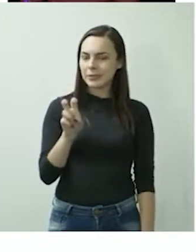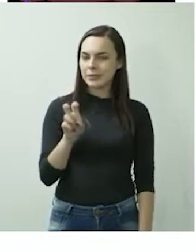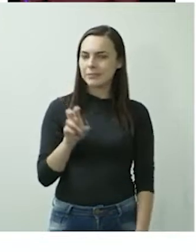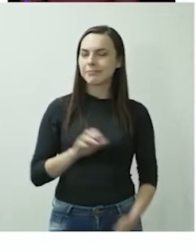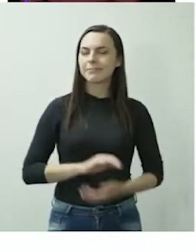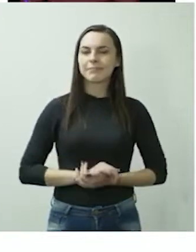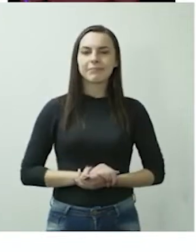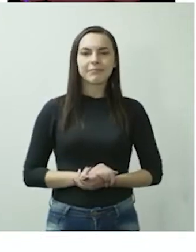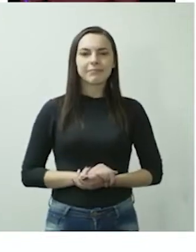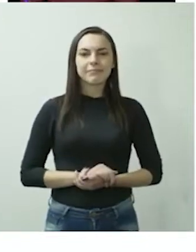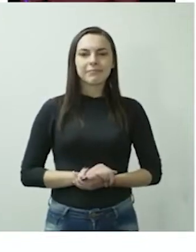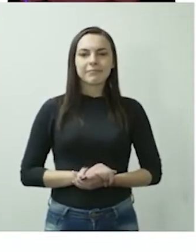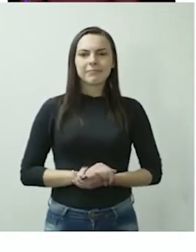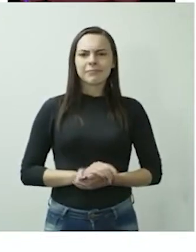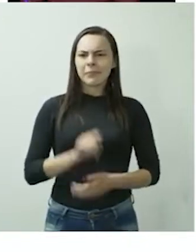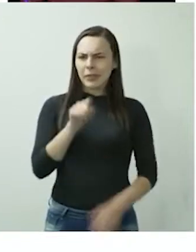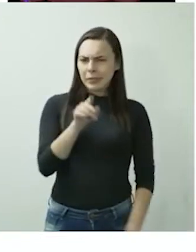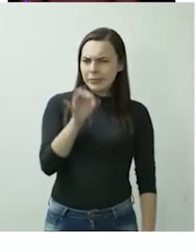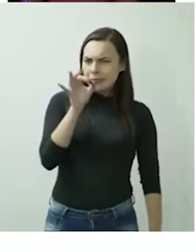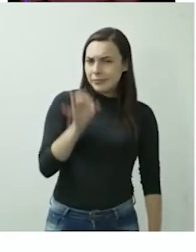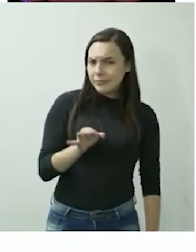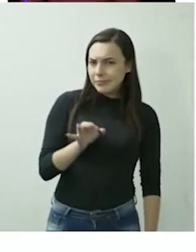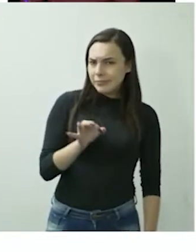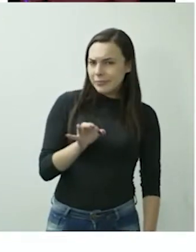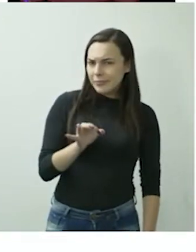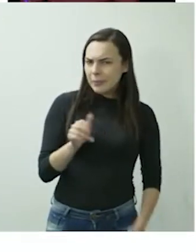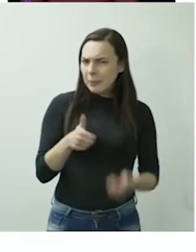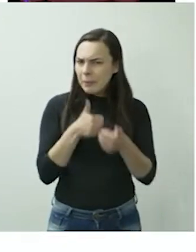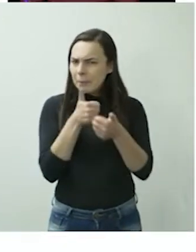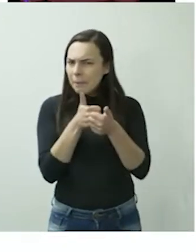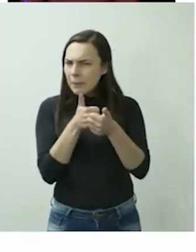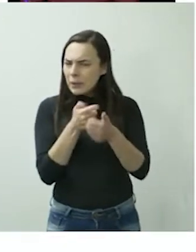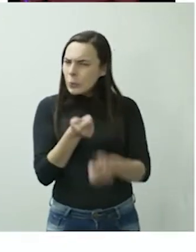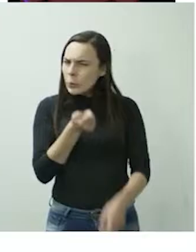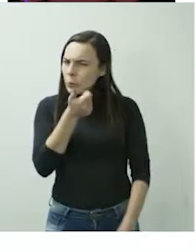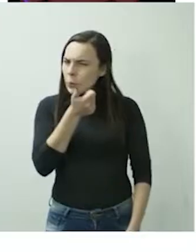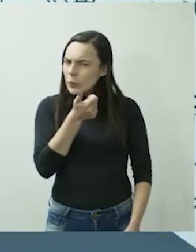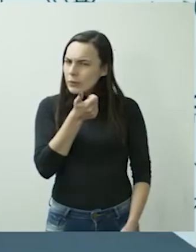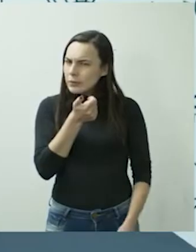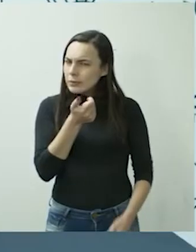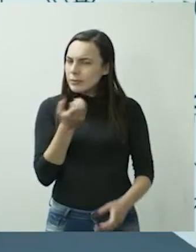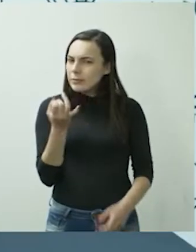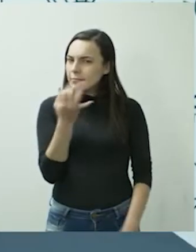do pote. Você acertou? Você chegou perto deste número,